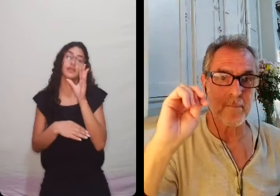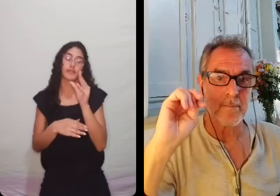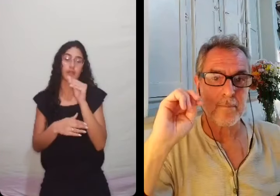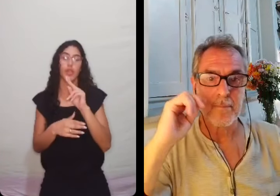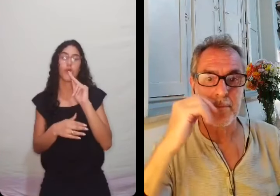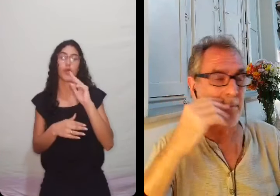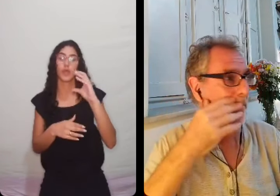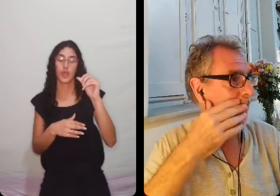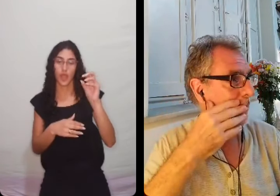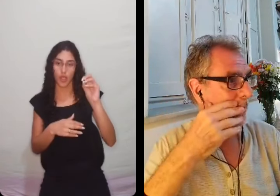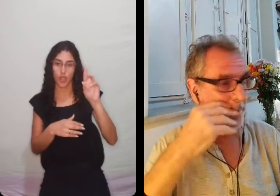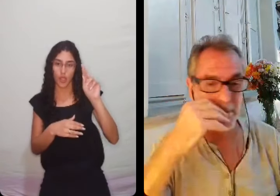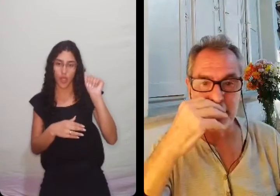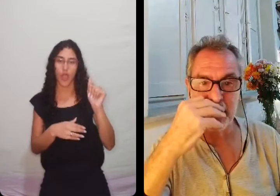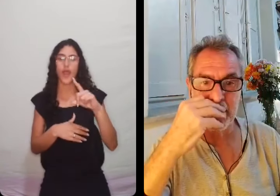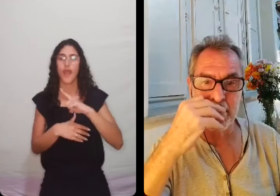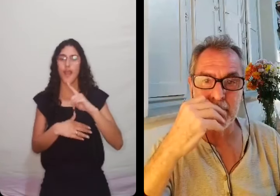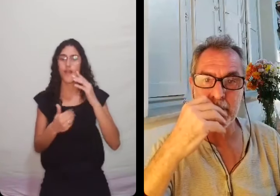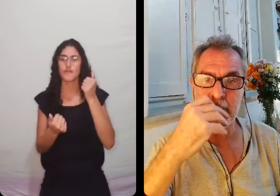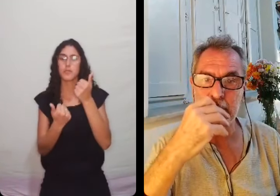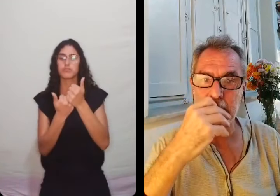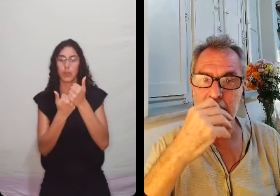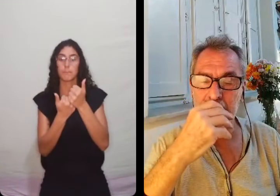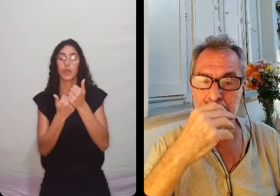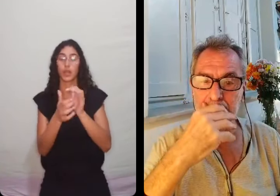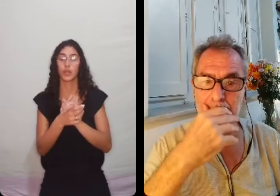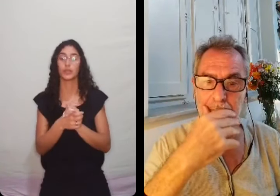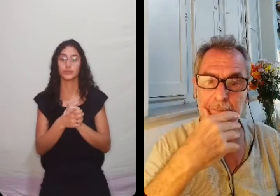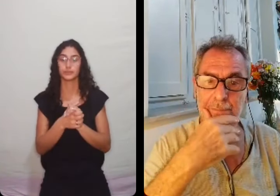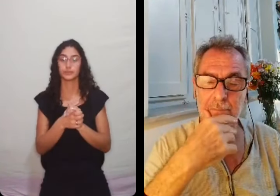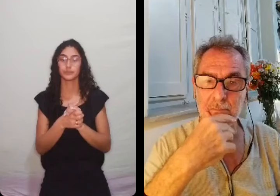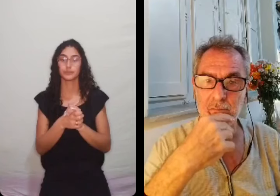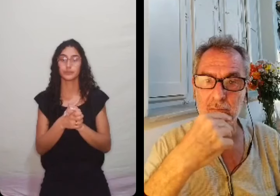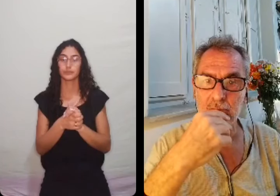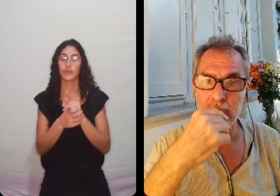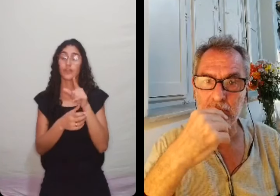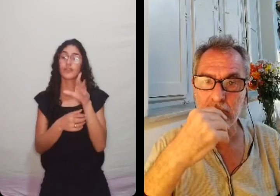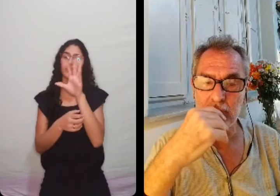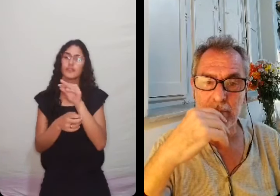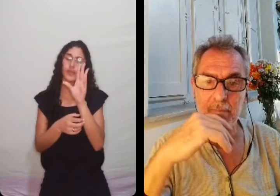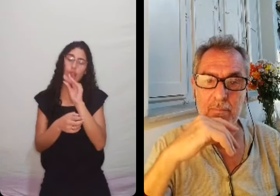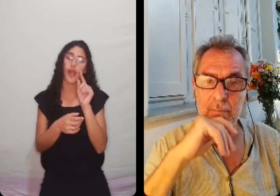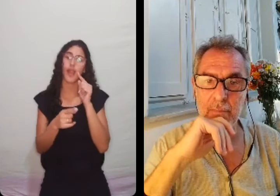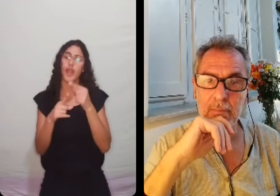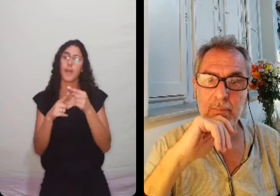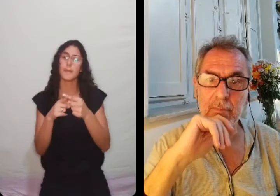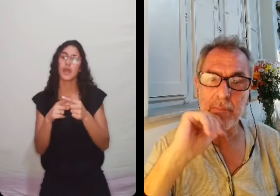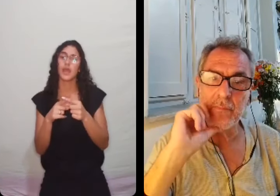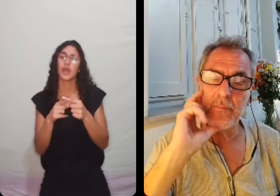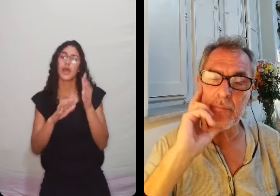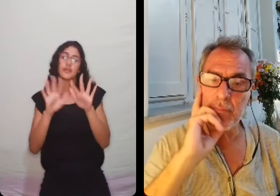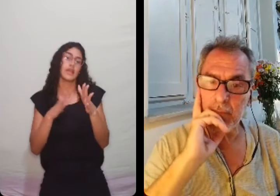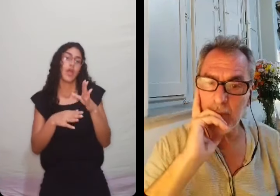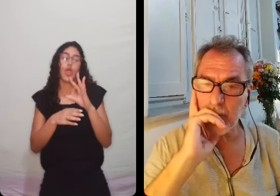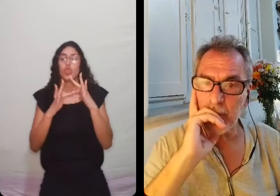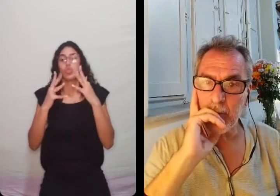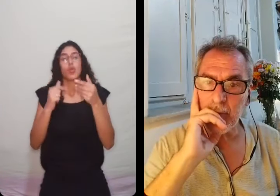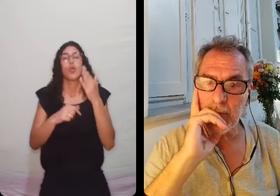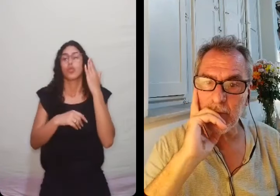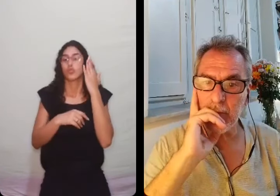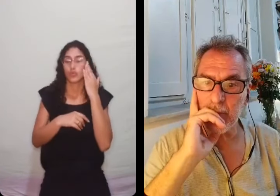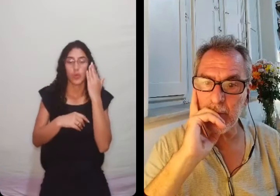veio com essa assistência. Que você me falasse. Talvez nem todos te conheçam aqui. Pessoas